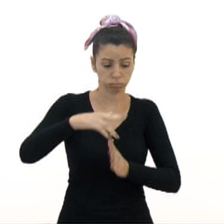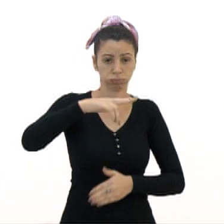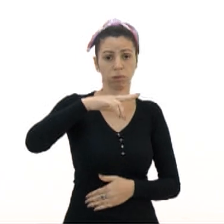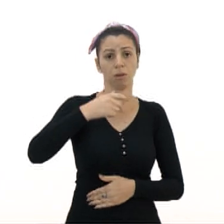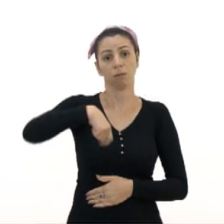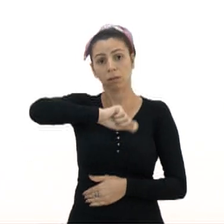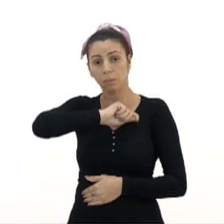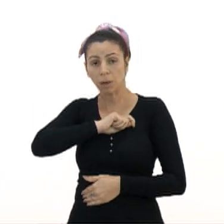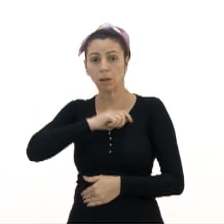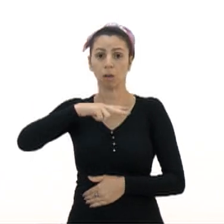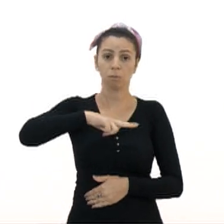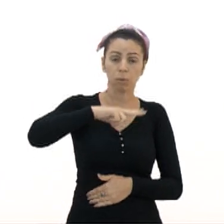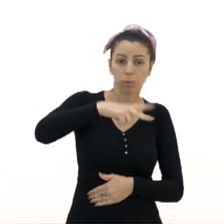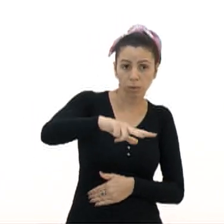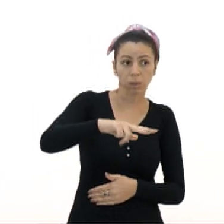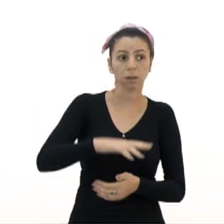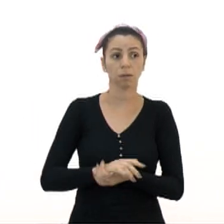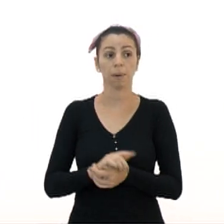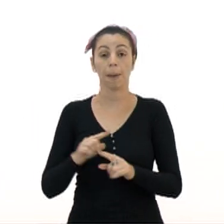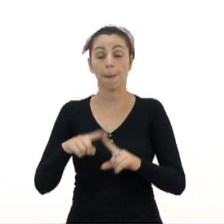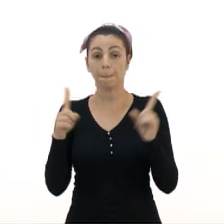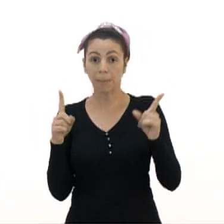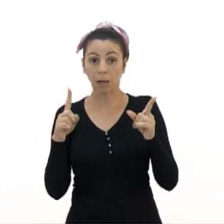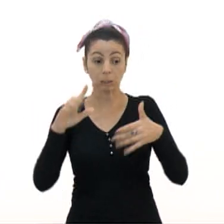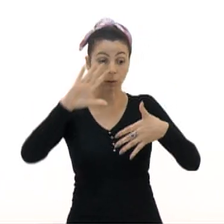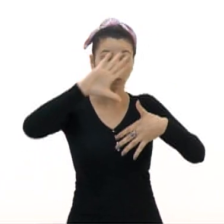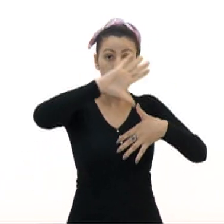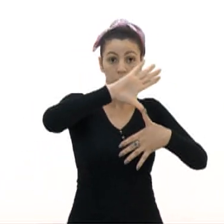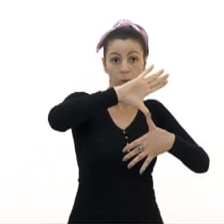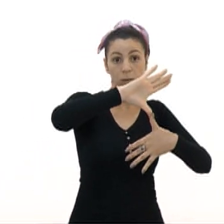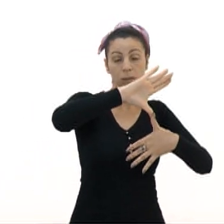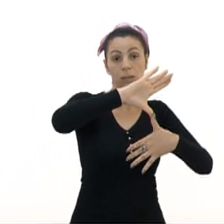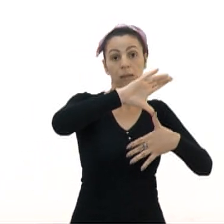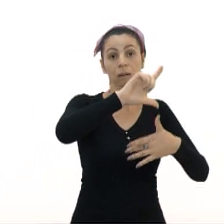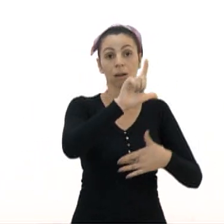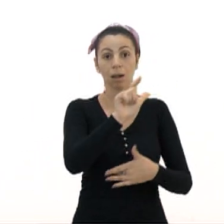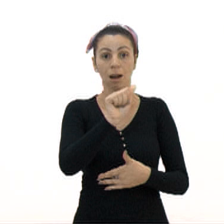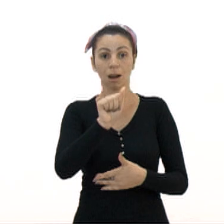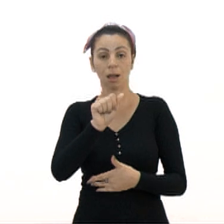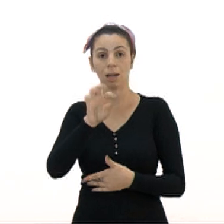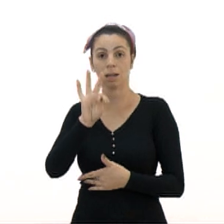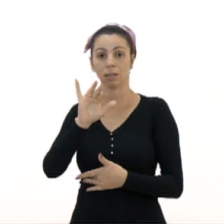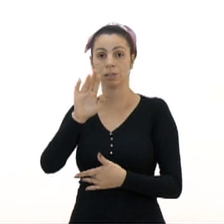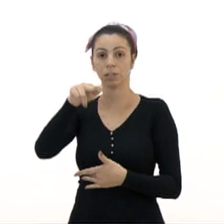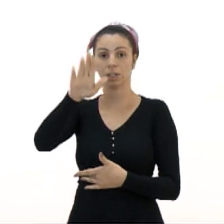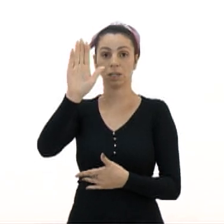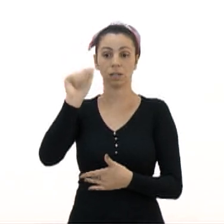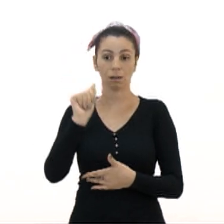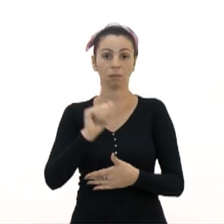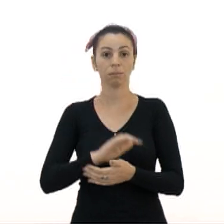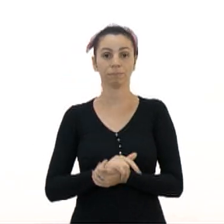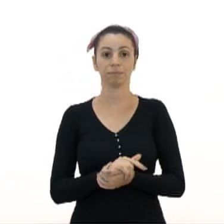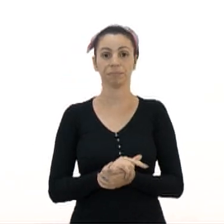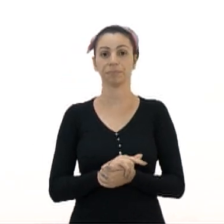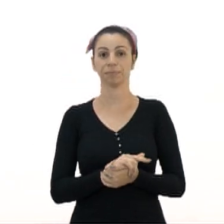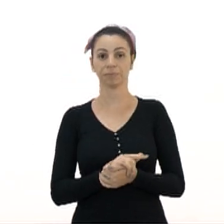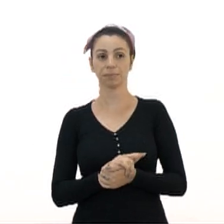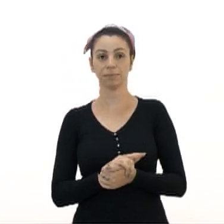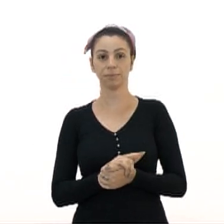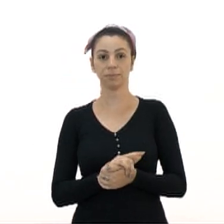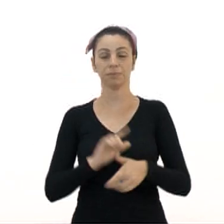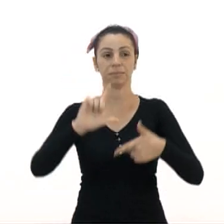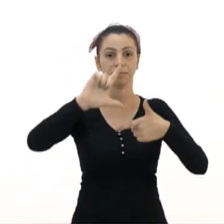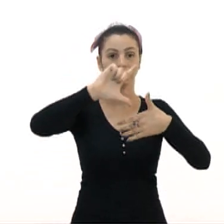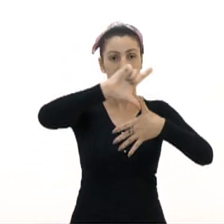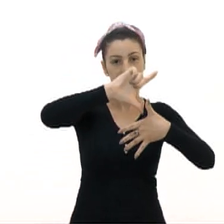ingleses e portugueses, mas a nossa, principalmente a América Latina, colonizada por espanhóis. Nós vamos fazer uma arte depois pré-colombiana, a gente vai